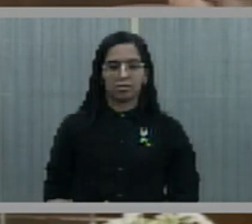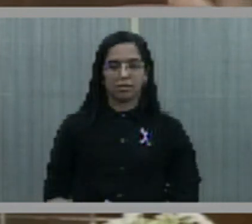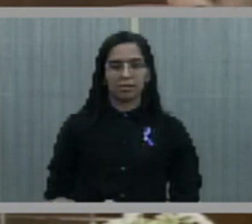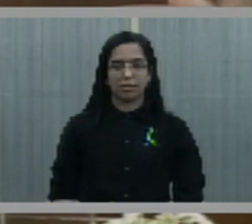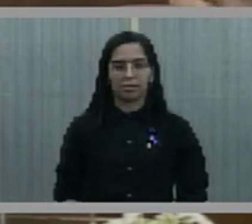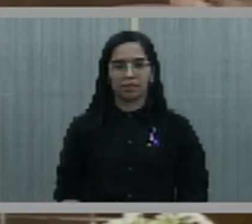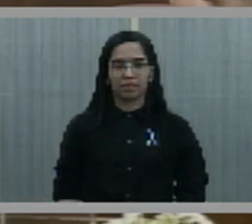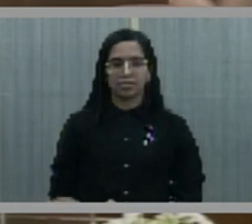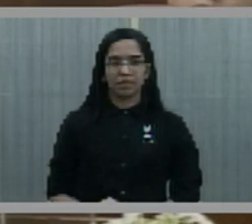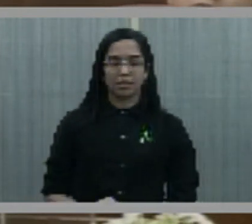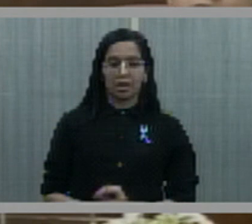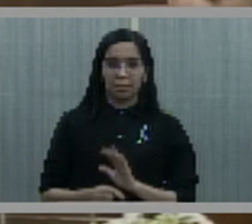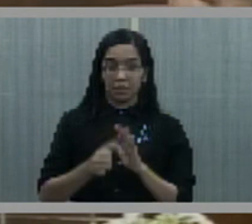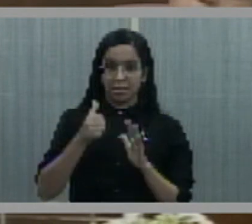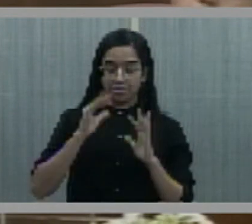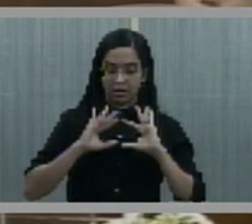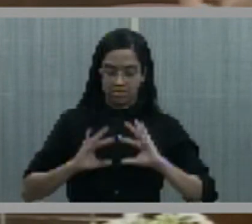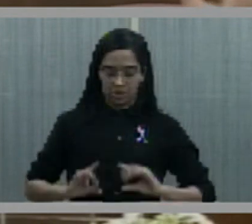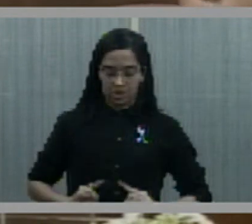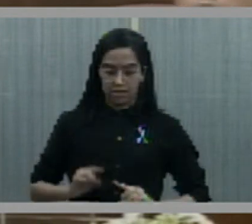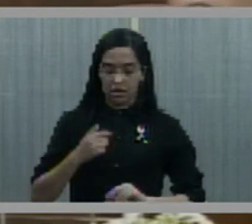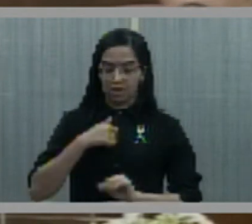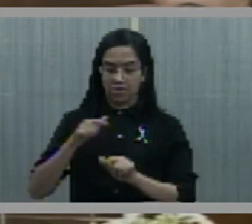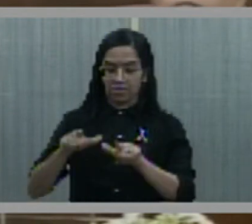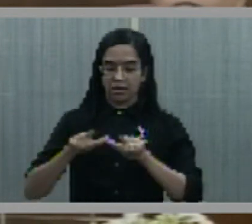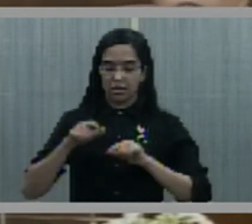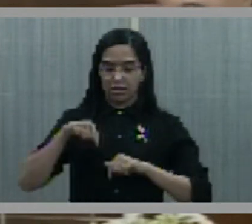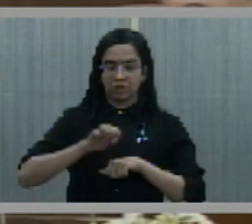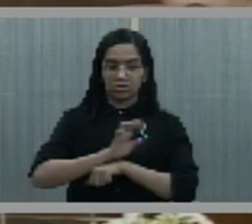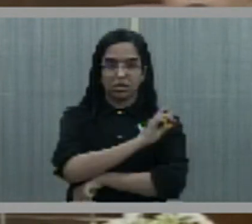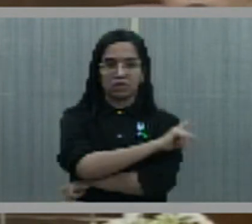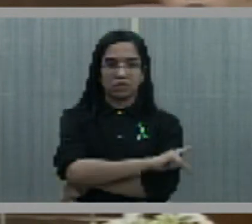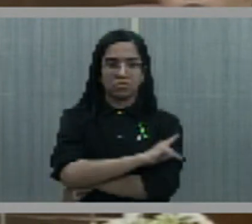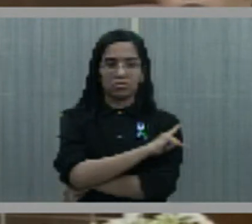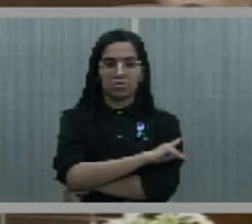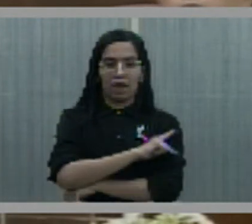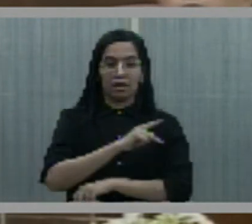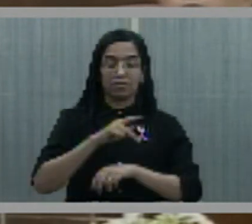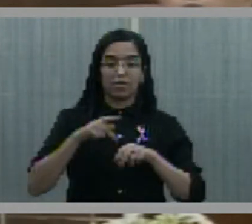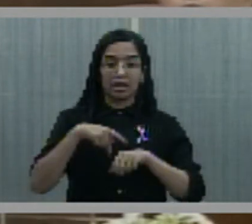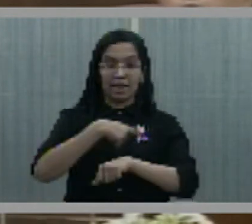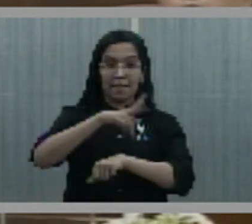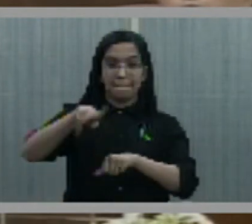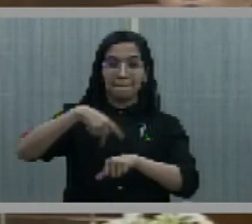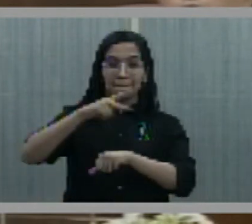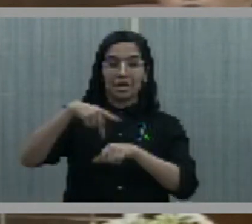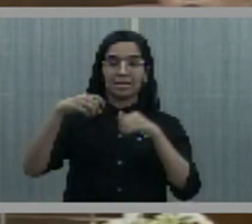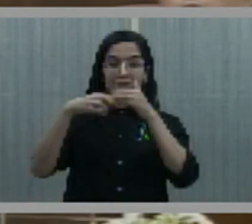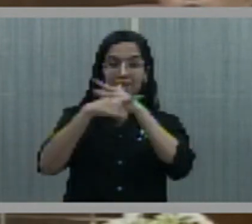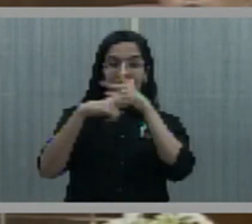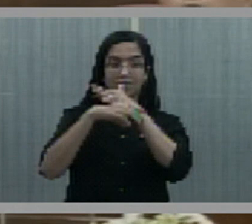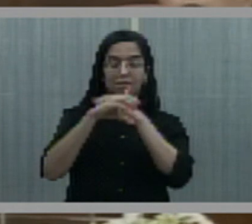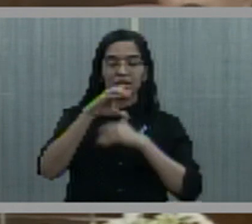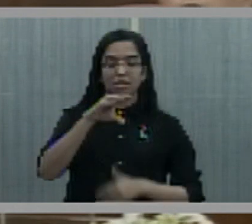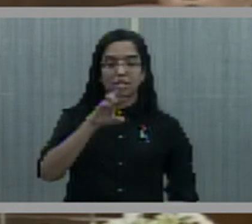O primeiro título de cidadão honorífico que recebi no Piauí se deu em praça pública na cidade de Cristalândia,